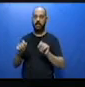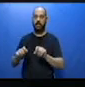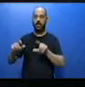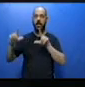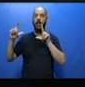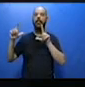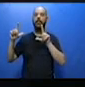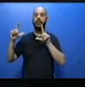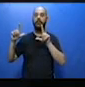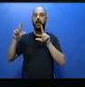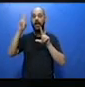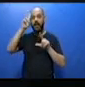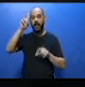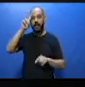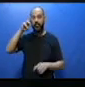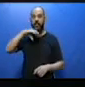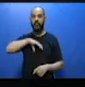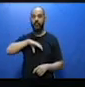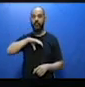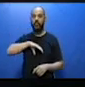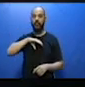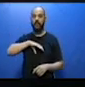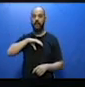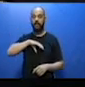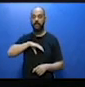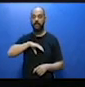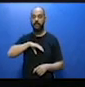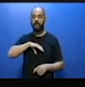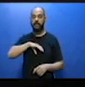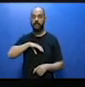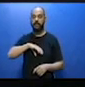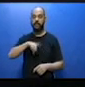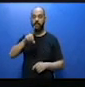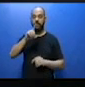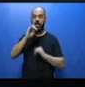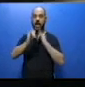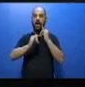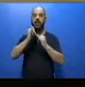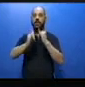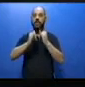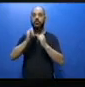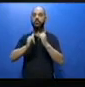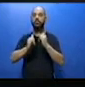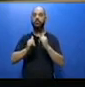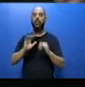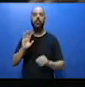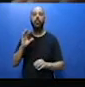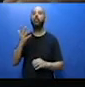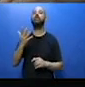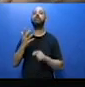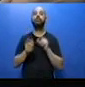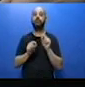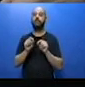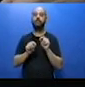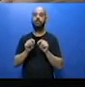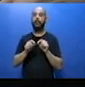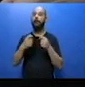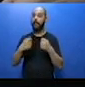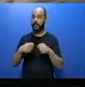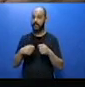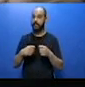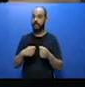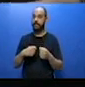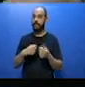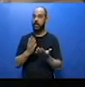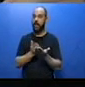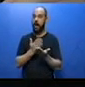Lembra de português? Imagina que vocês vão fazer uma notícia. O que está acontecendo? Isso aqui tem que ser no caderno, tá, pessoal?